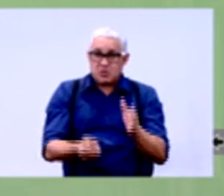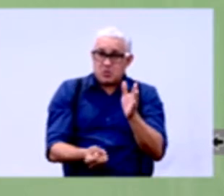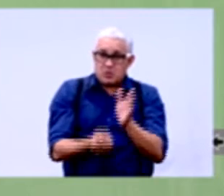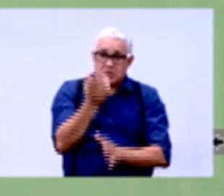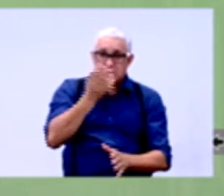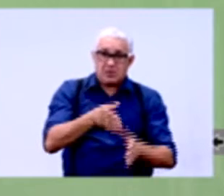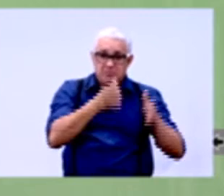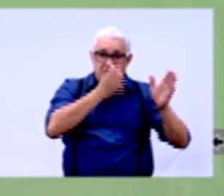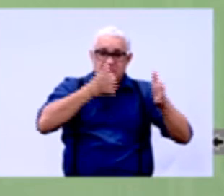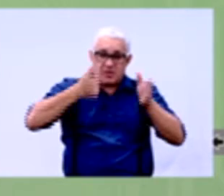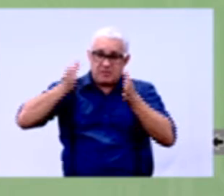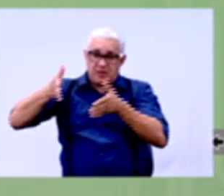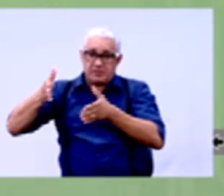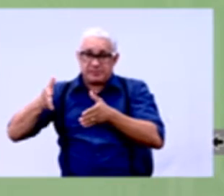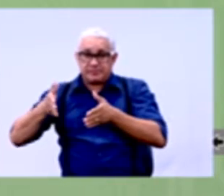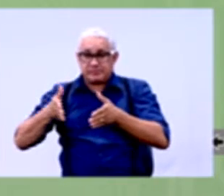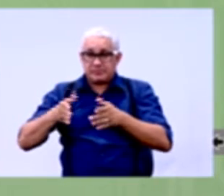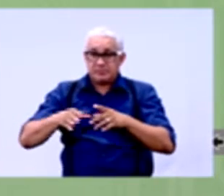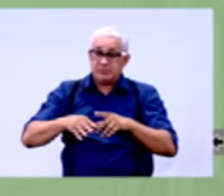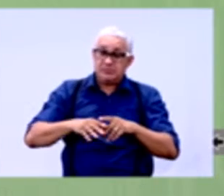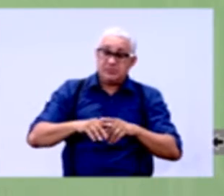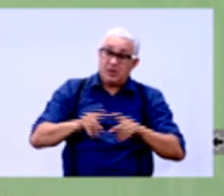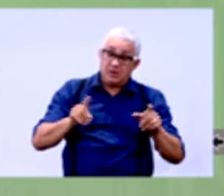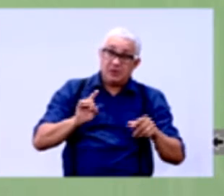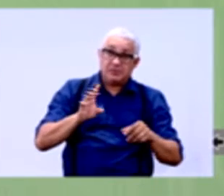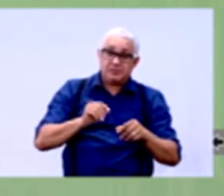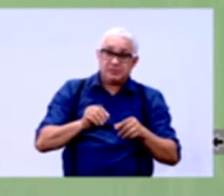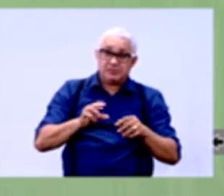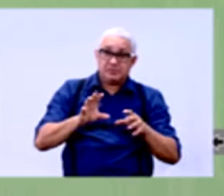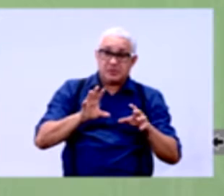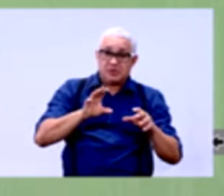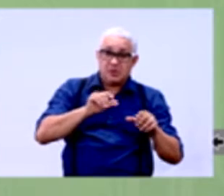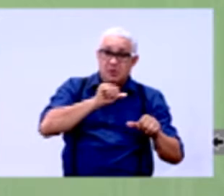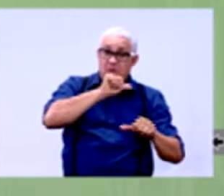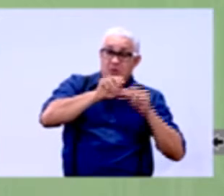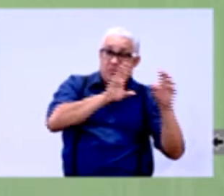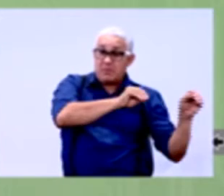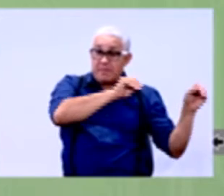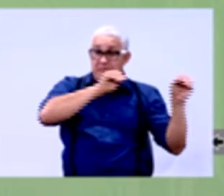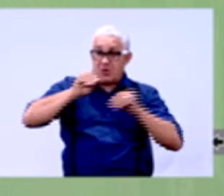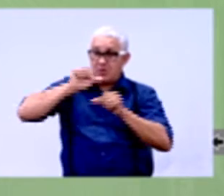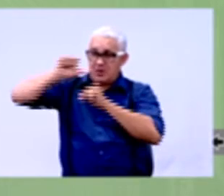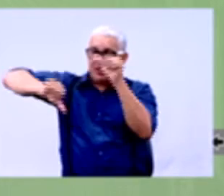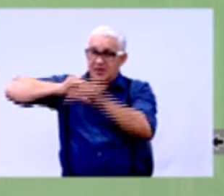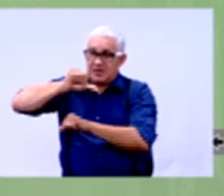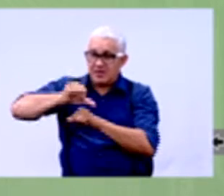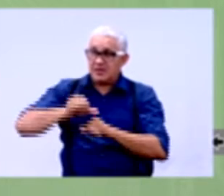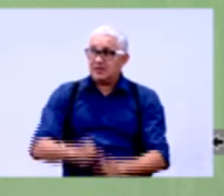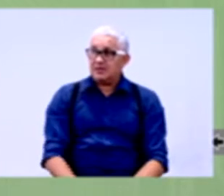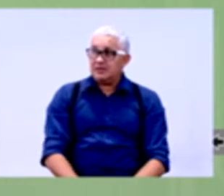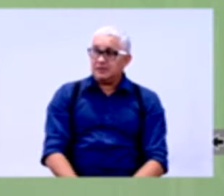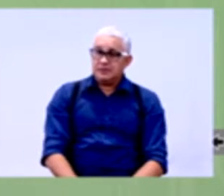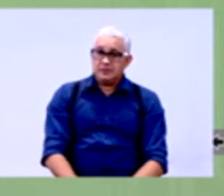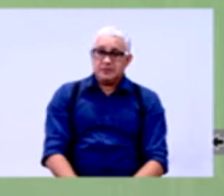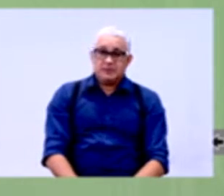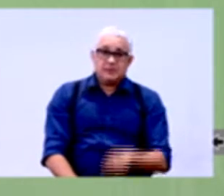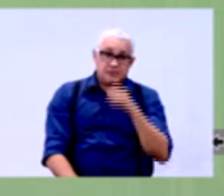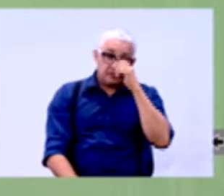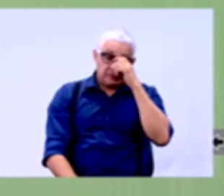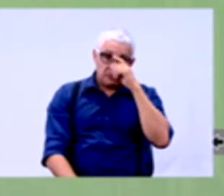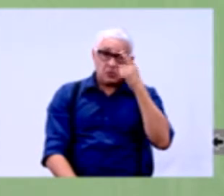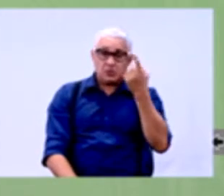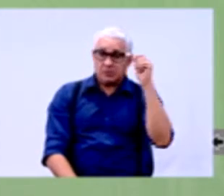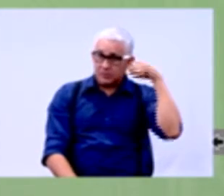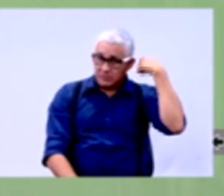esses processos, mas apenas transferida ou transformada. Um ator